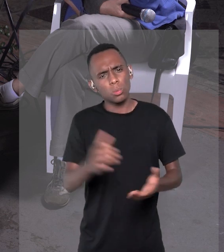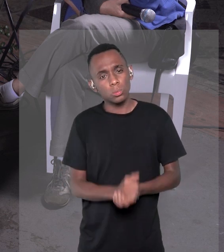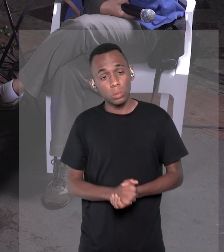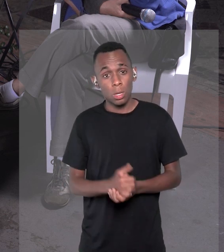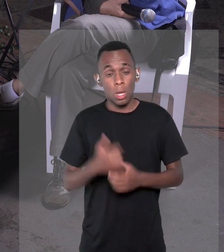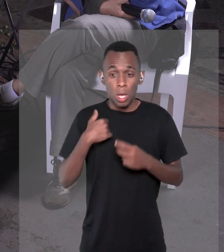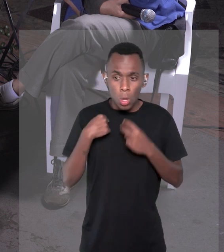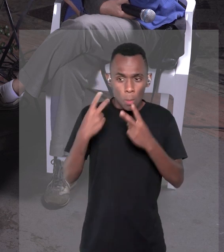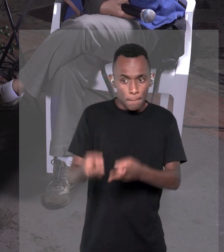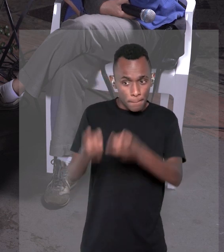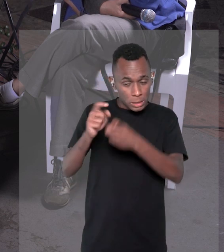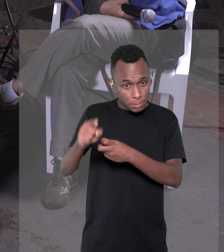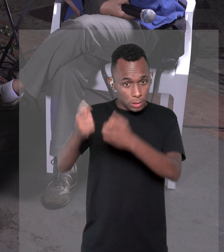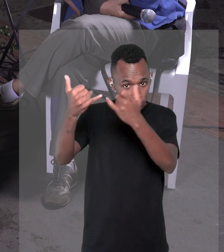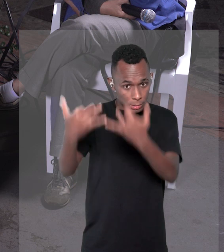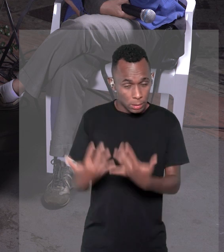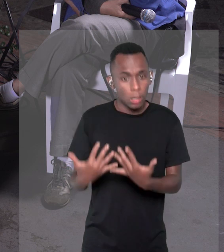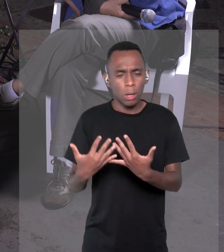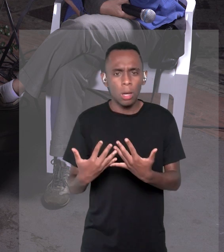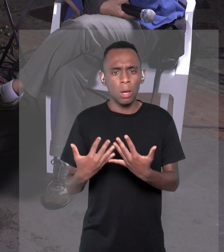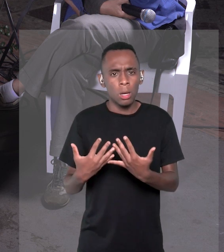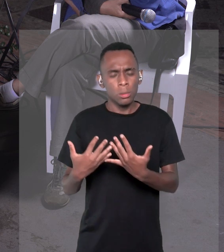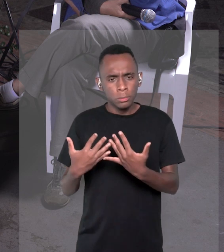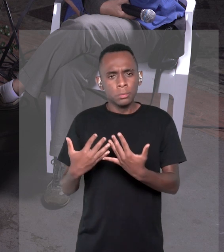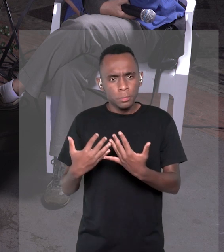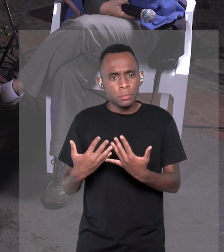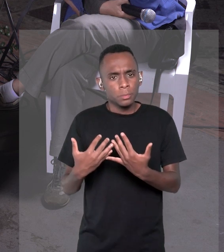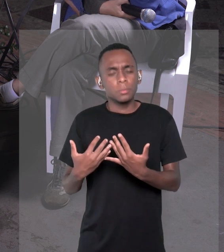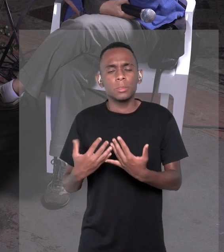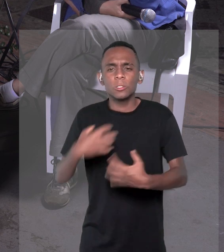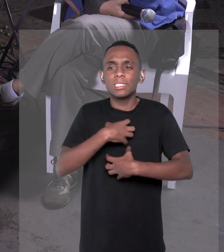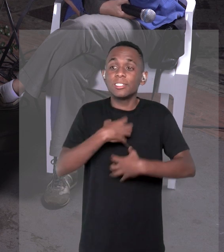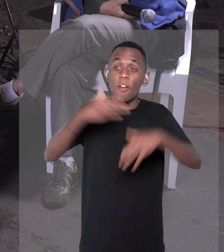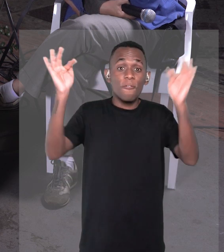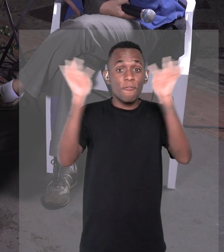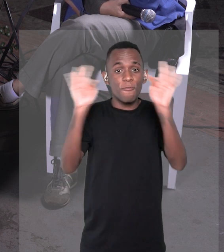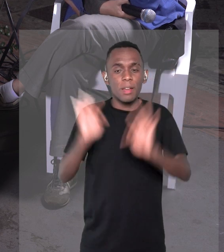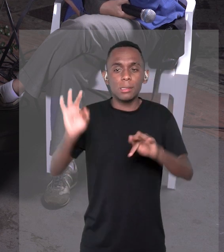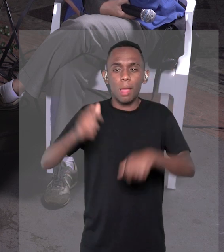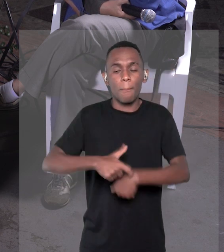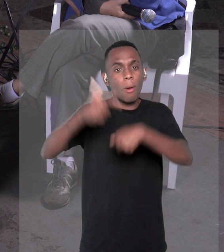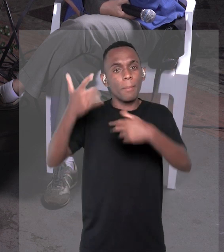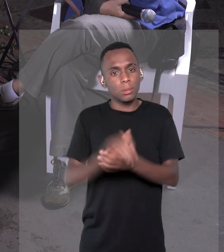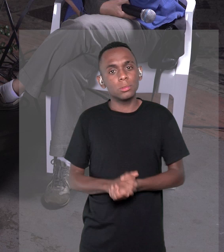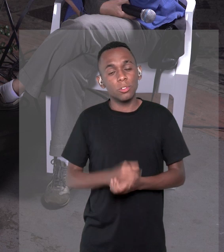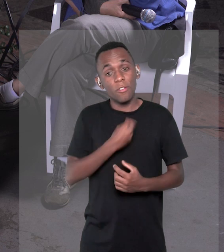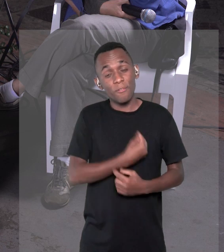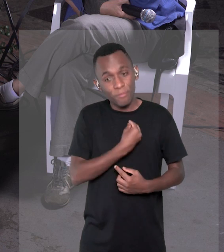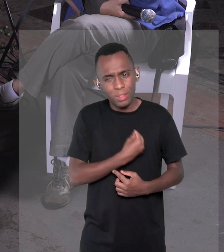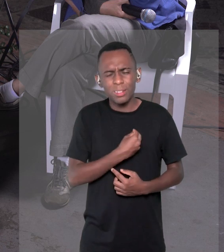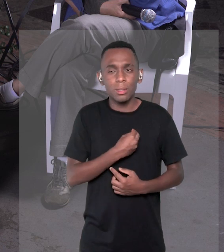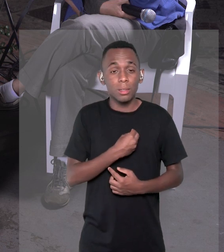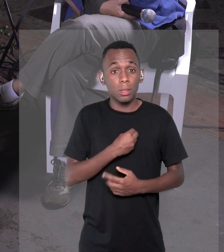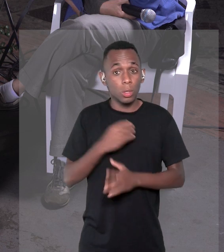Darcy. Darcy, trabalhei muitos anos com ele, e ele me repetia: como é